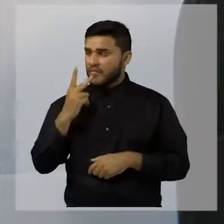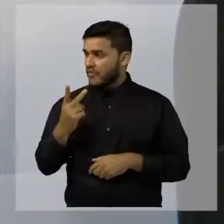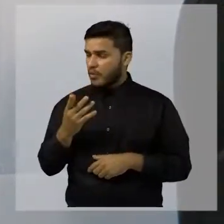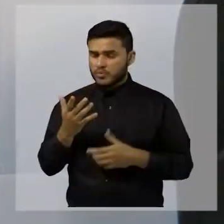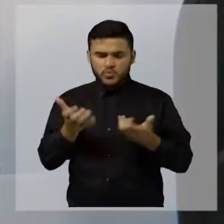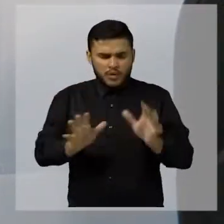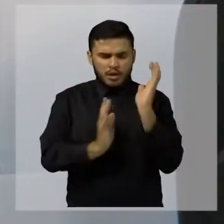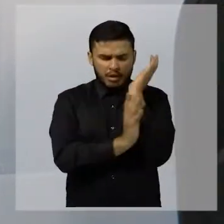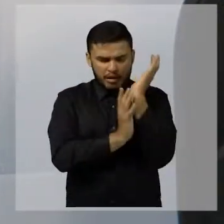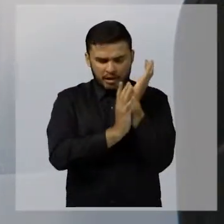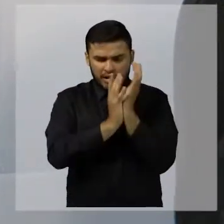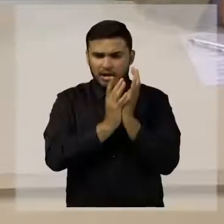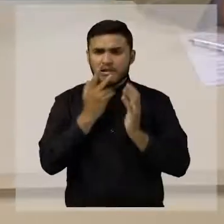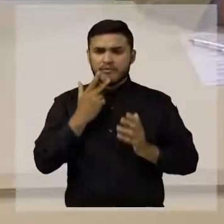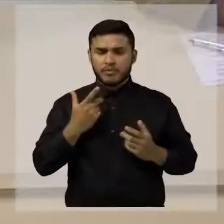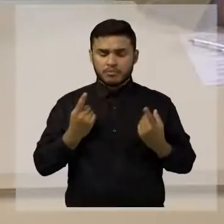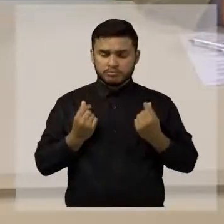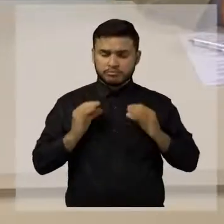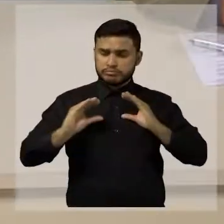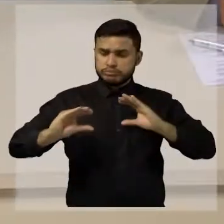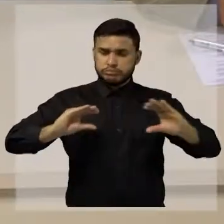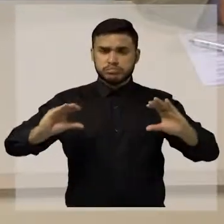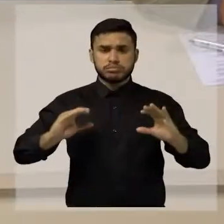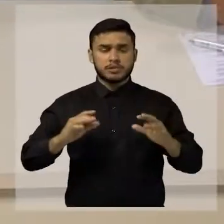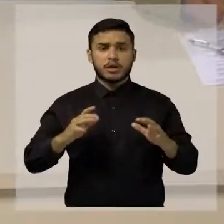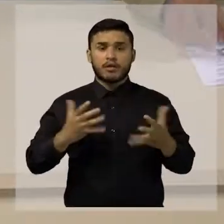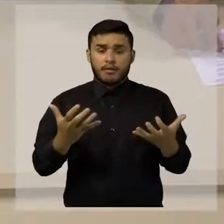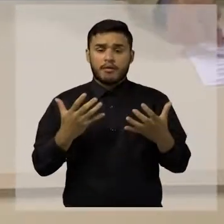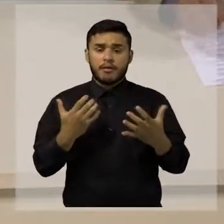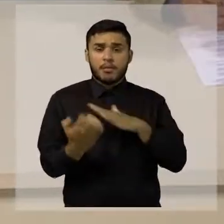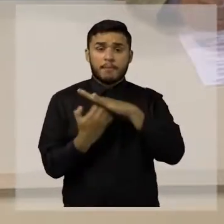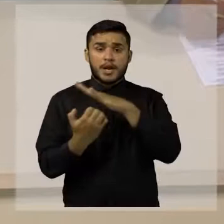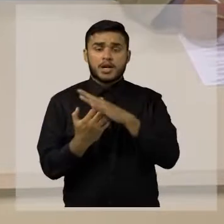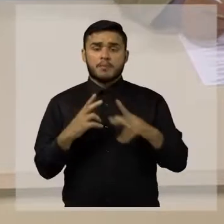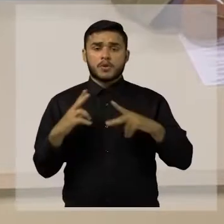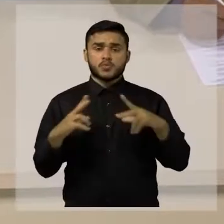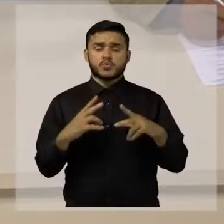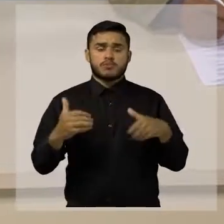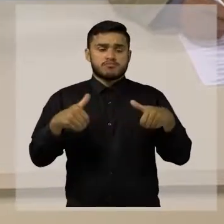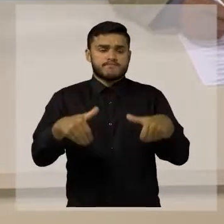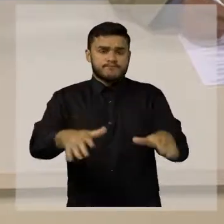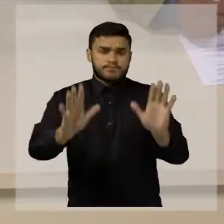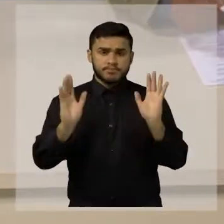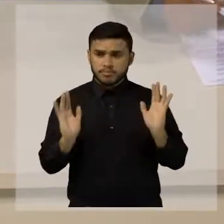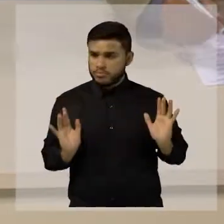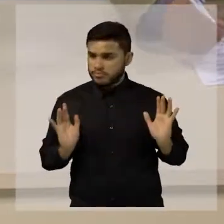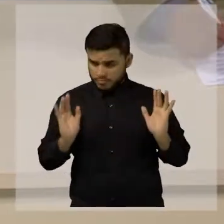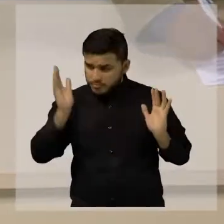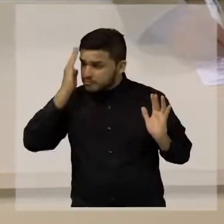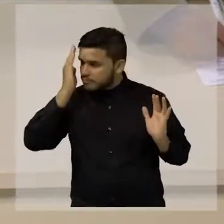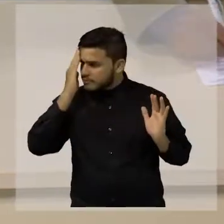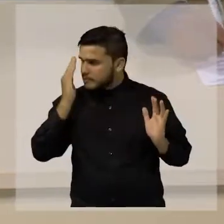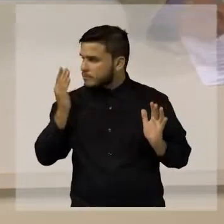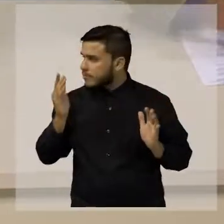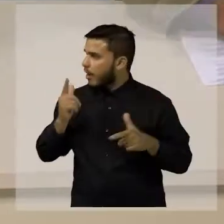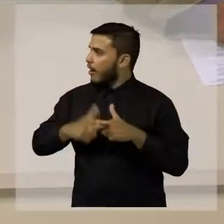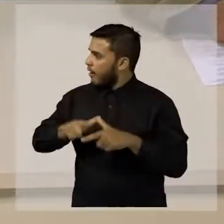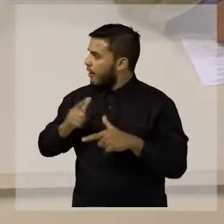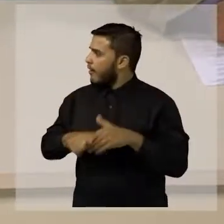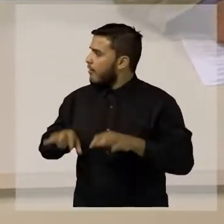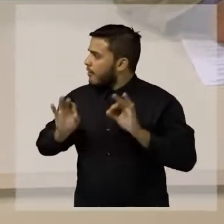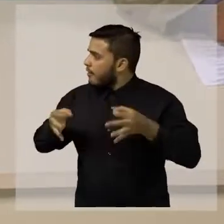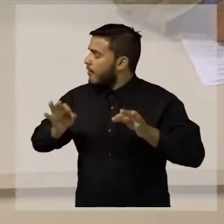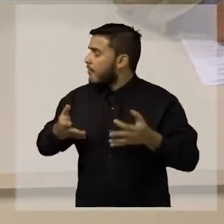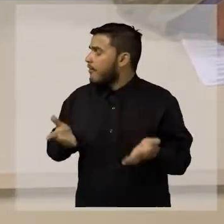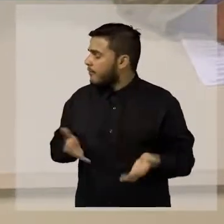menos burocratização e mais presença do mercado. Quer dizer, esse choque está ficando cada vez mais